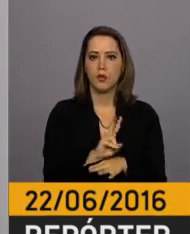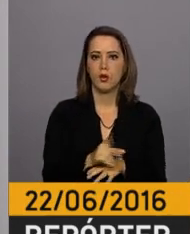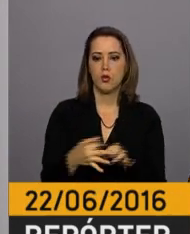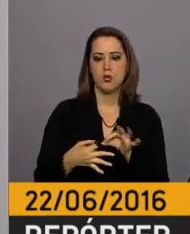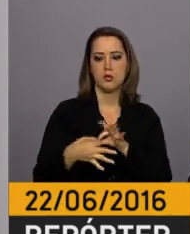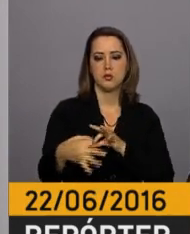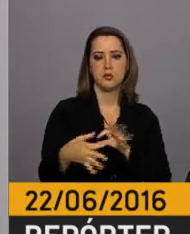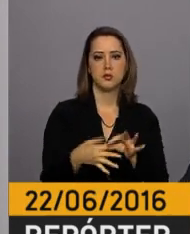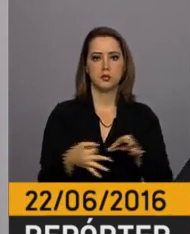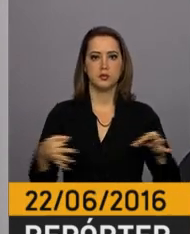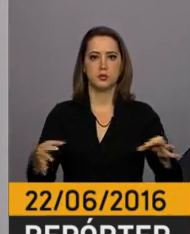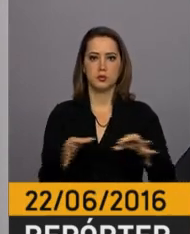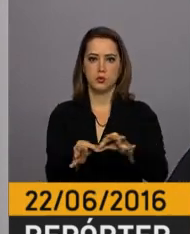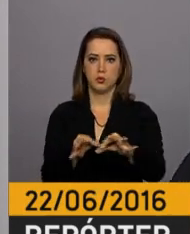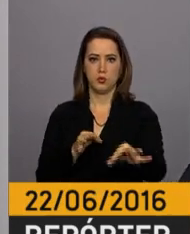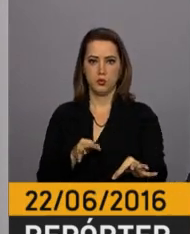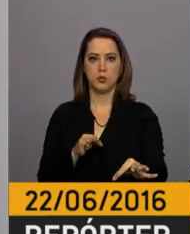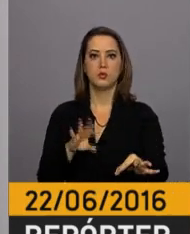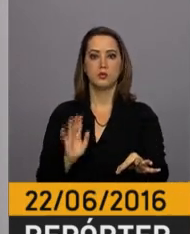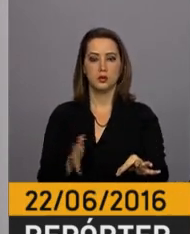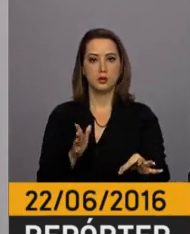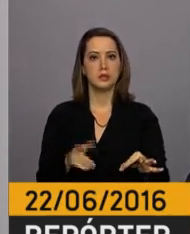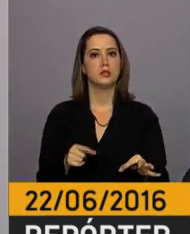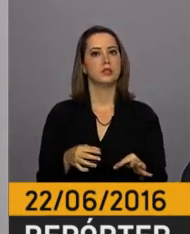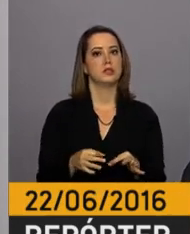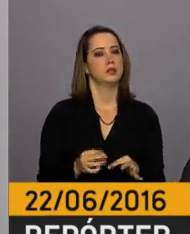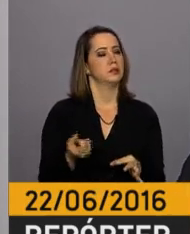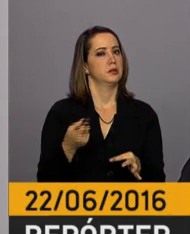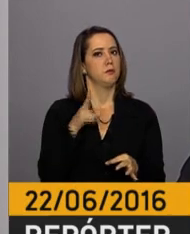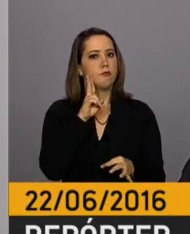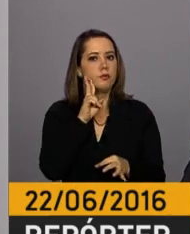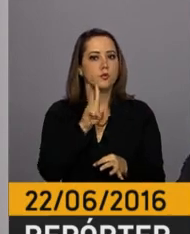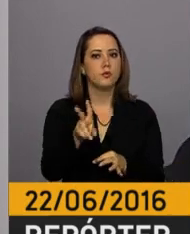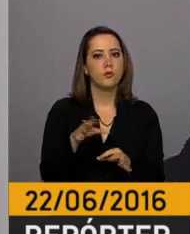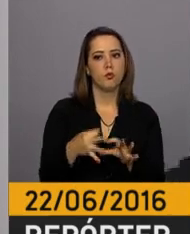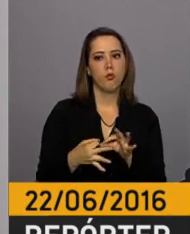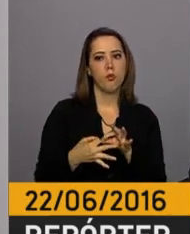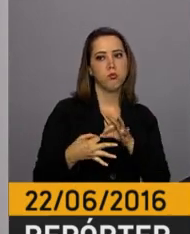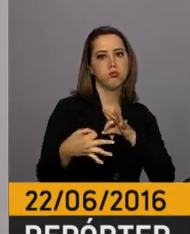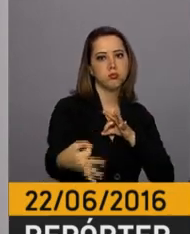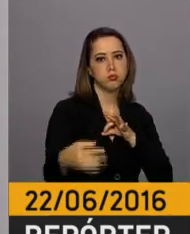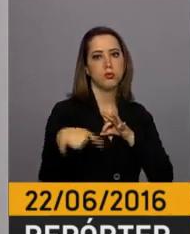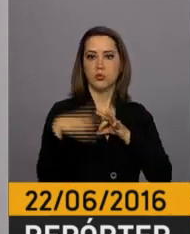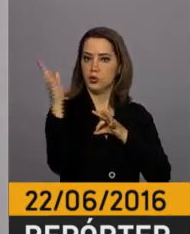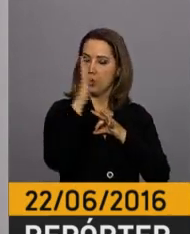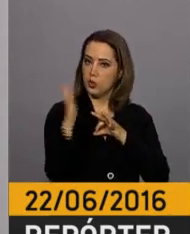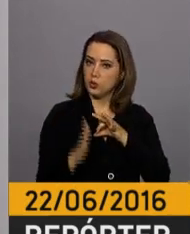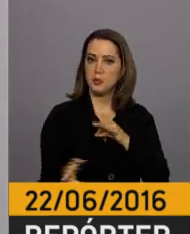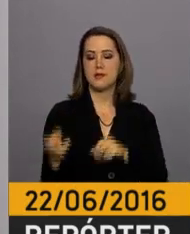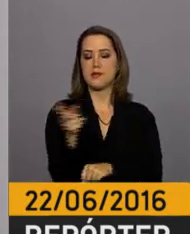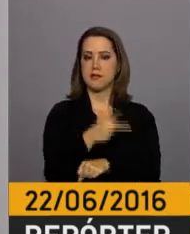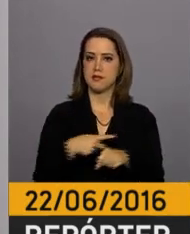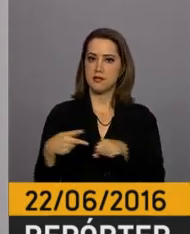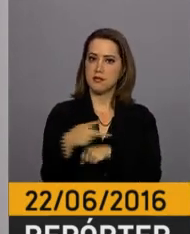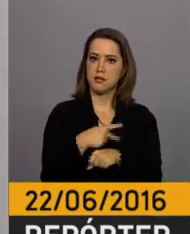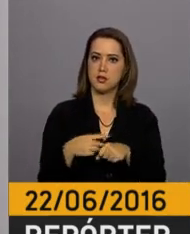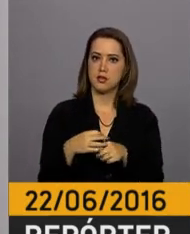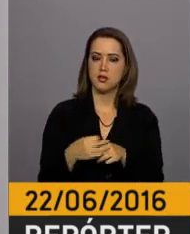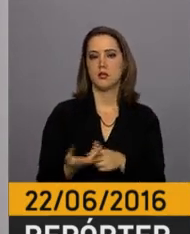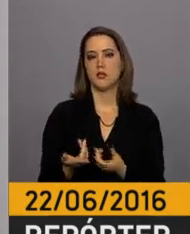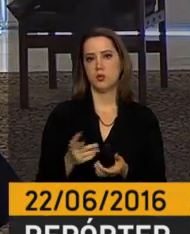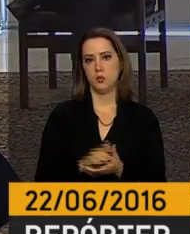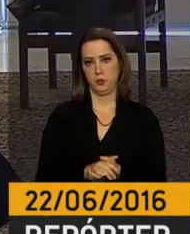eh físico e edáfico altimétrico do país no nosso vastíssimo território me diz os